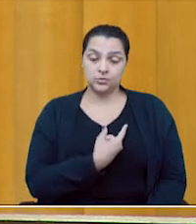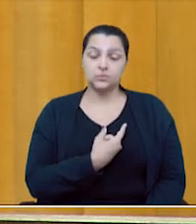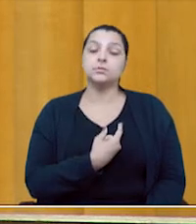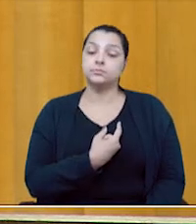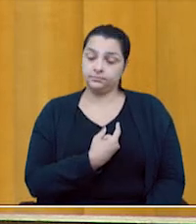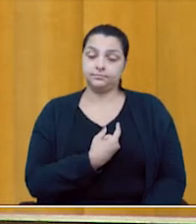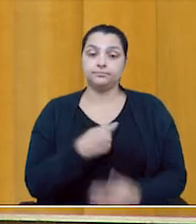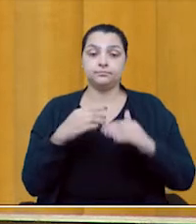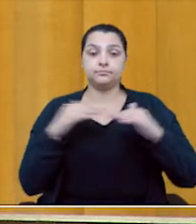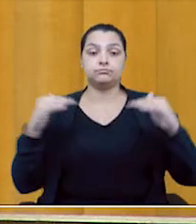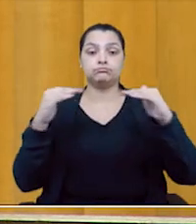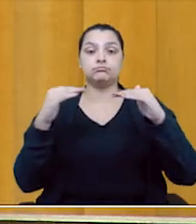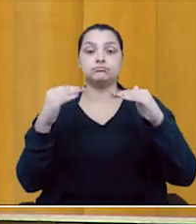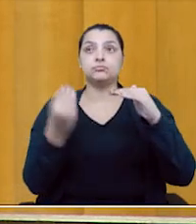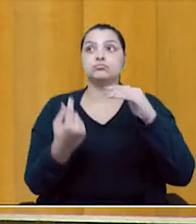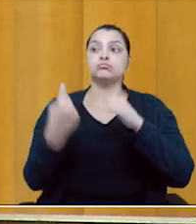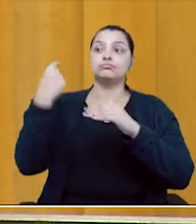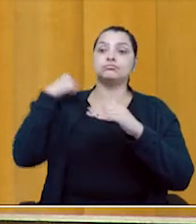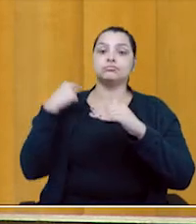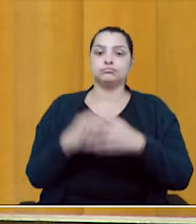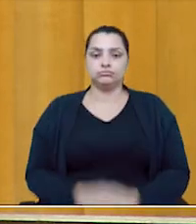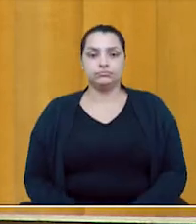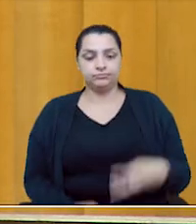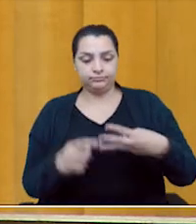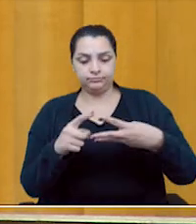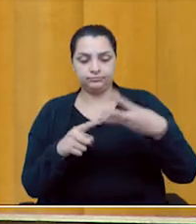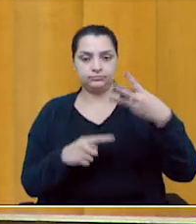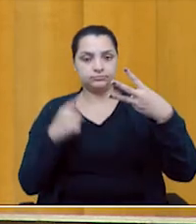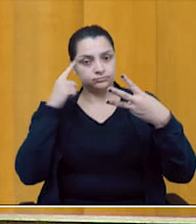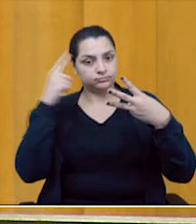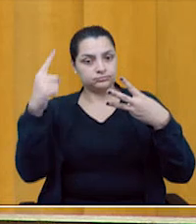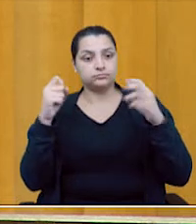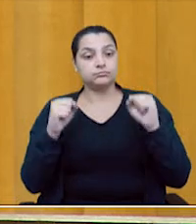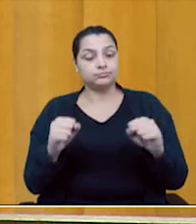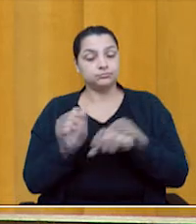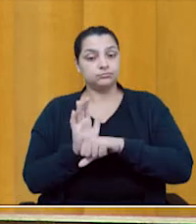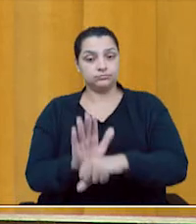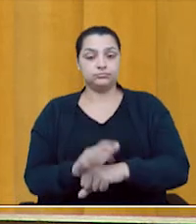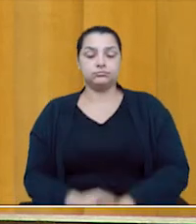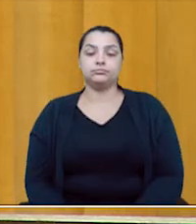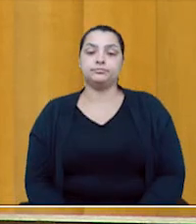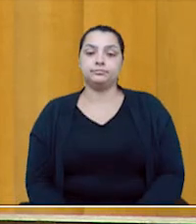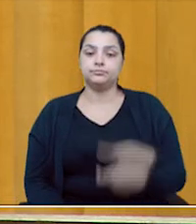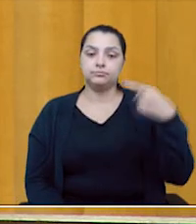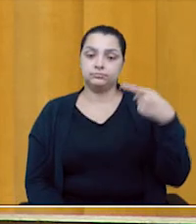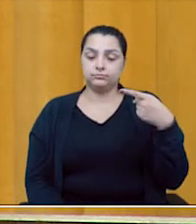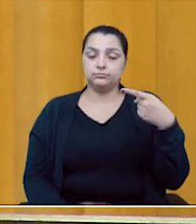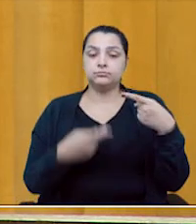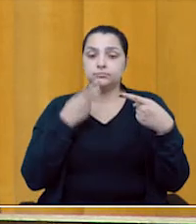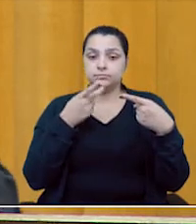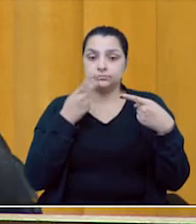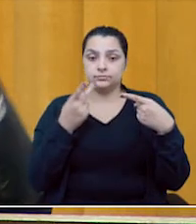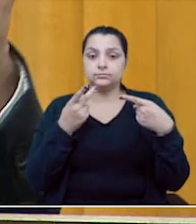de origem. Três ideias aqui que nós estamos vendo que podem ajudar. Uma delas é o que eu chamo de transição